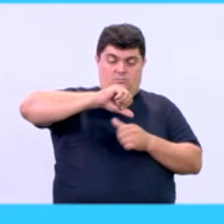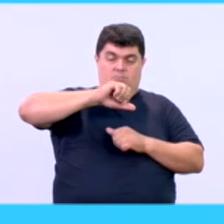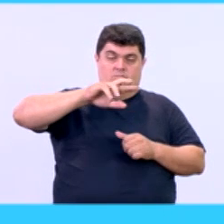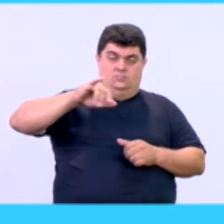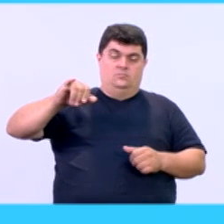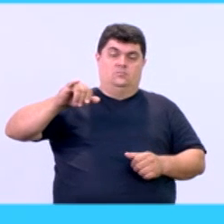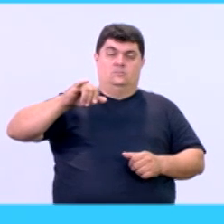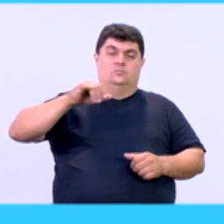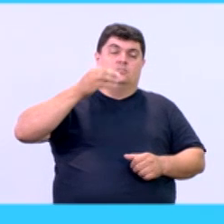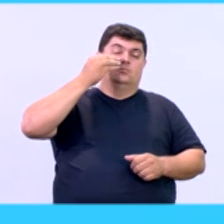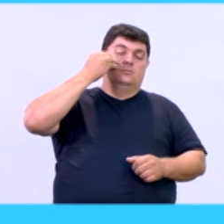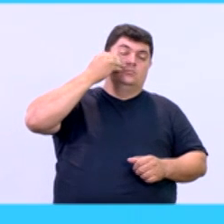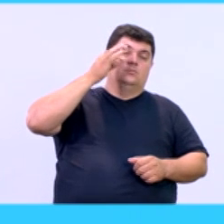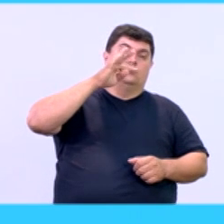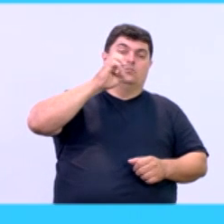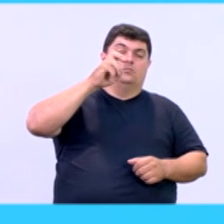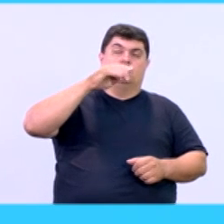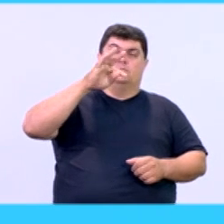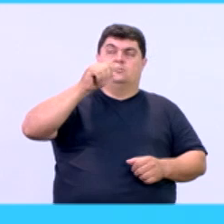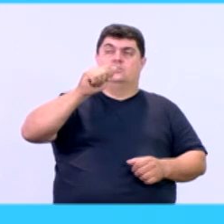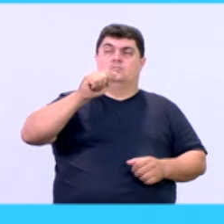Senhora teste nascida.